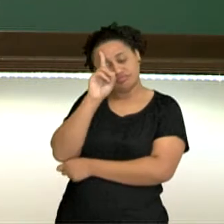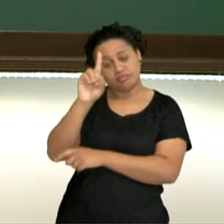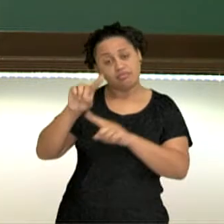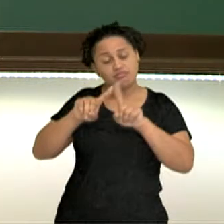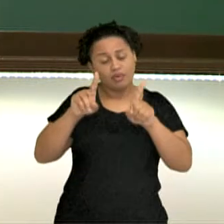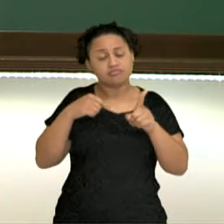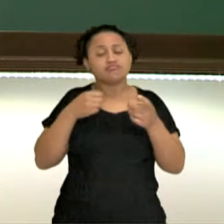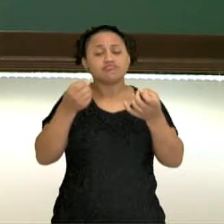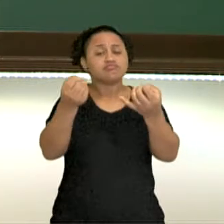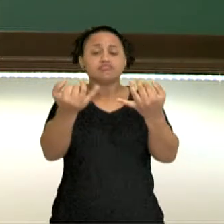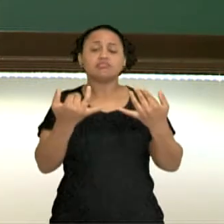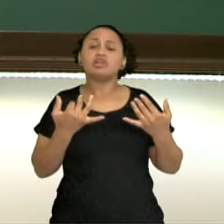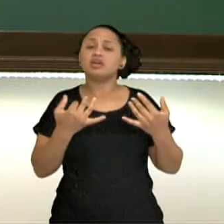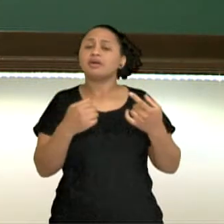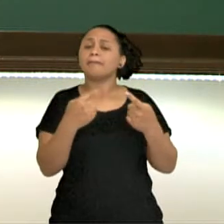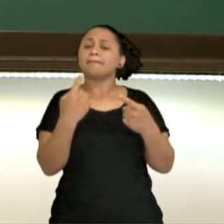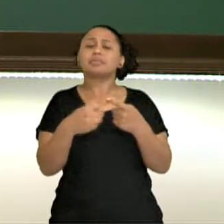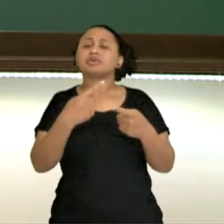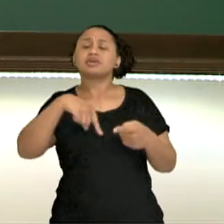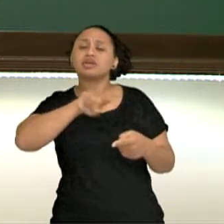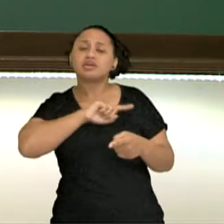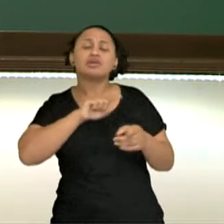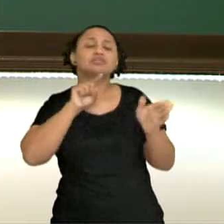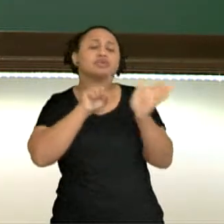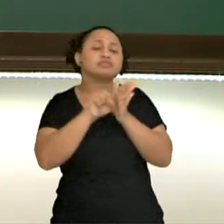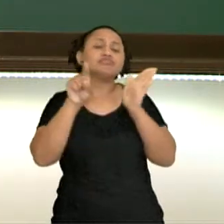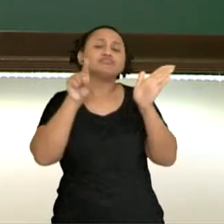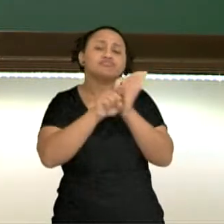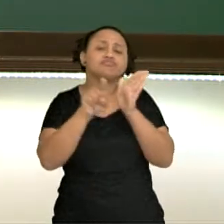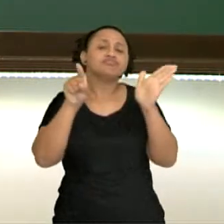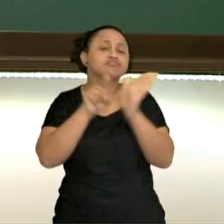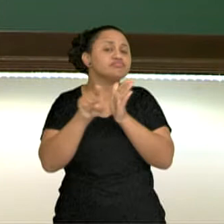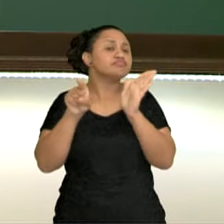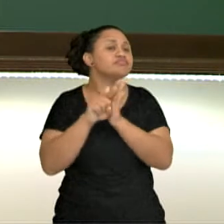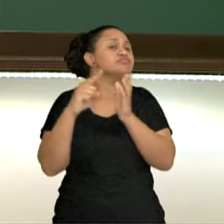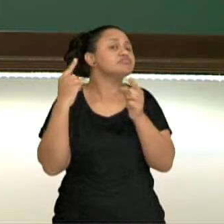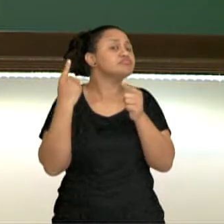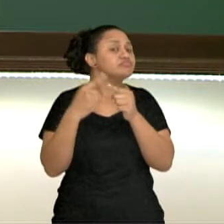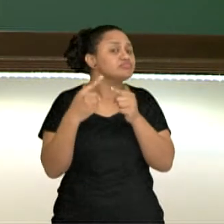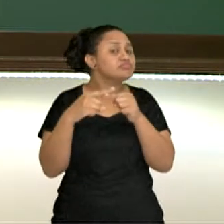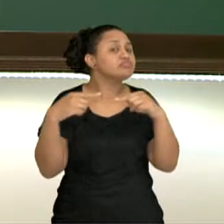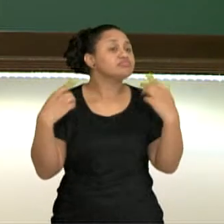diga uma coisa, por que será que a gente faz tanta pergunta?